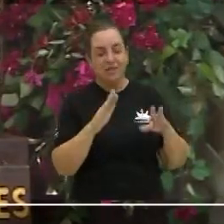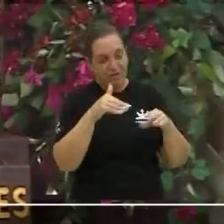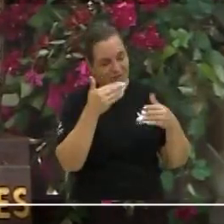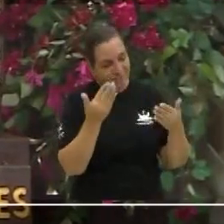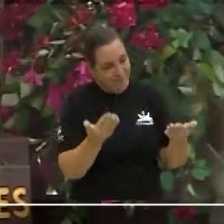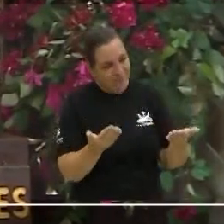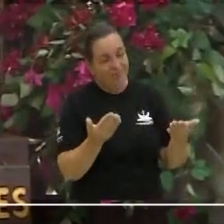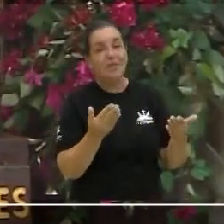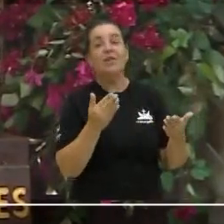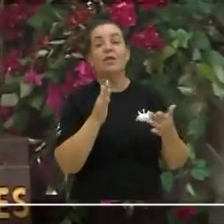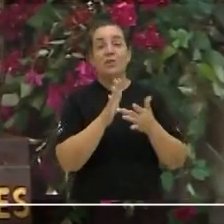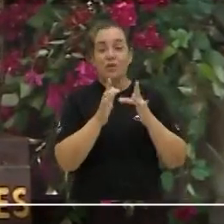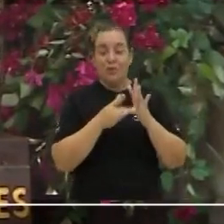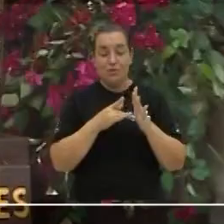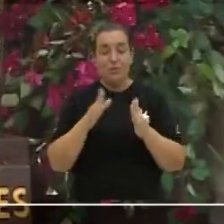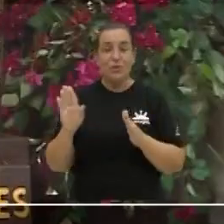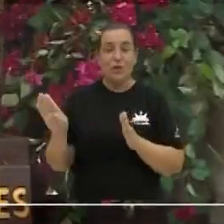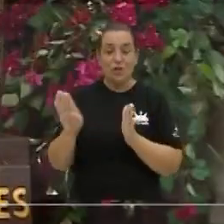Põe-se no meio.